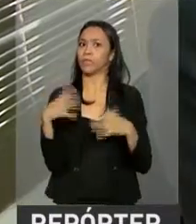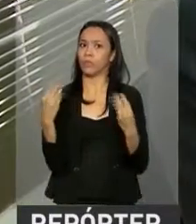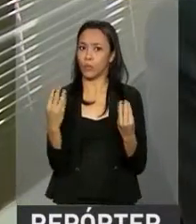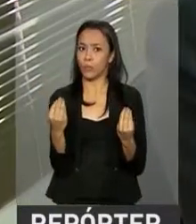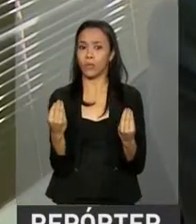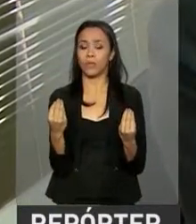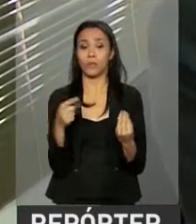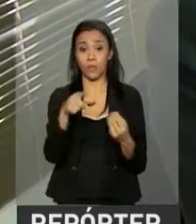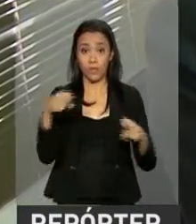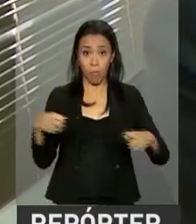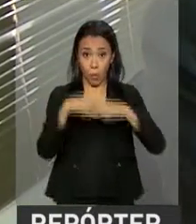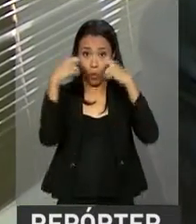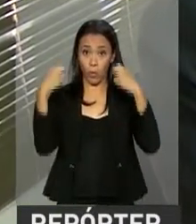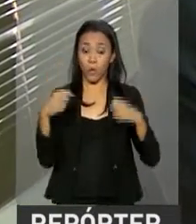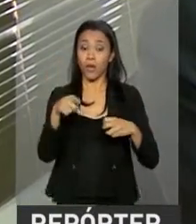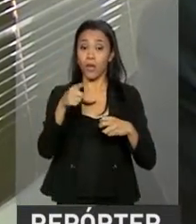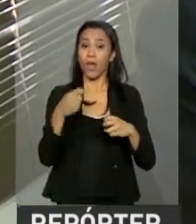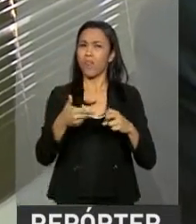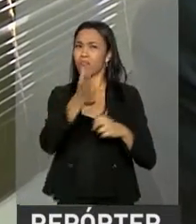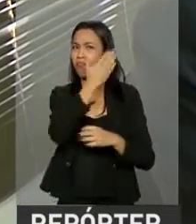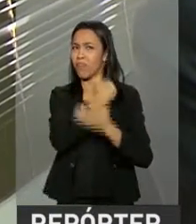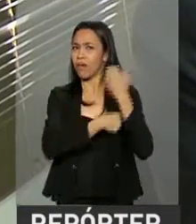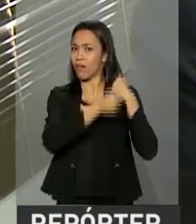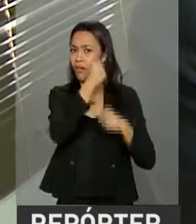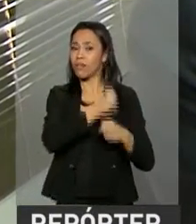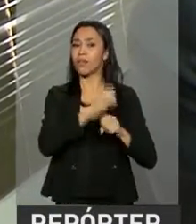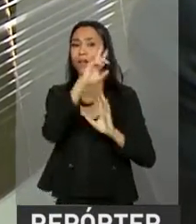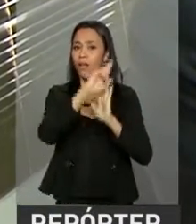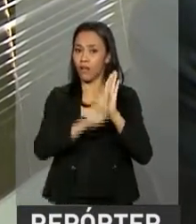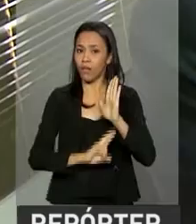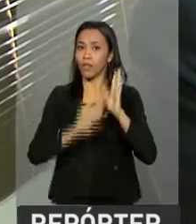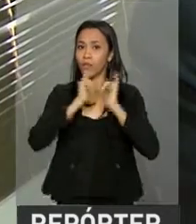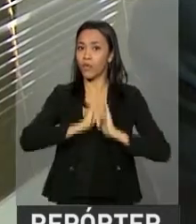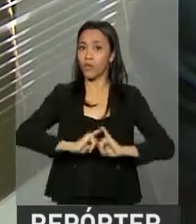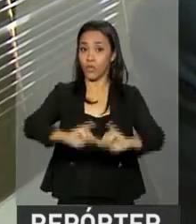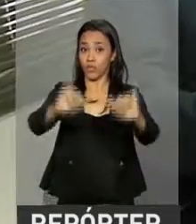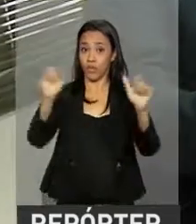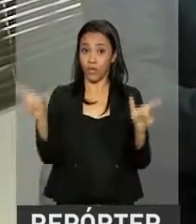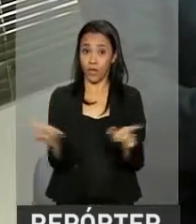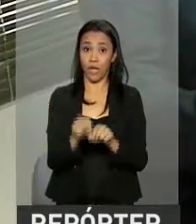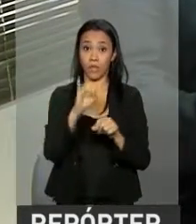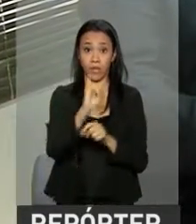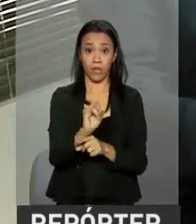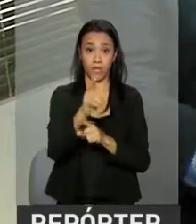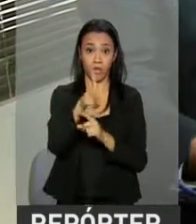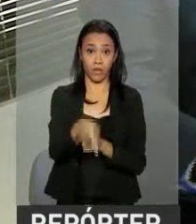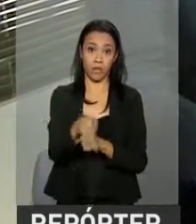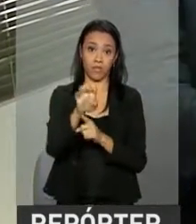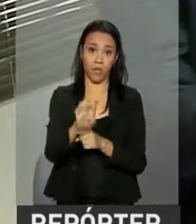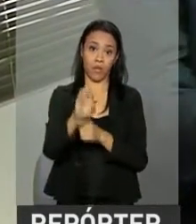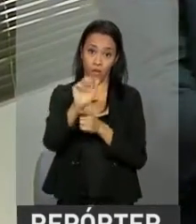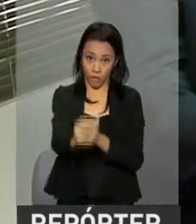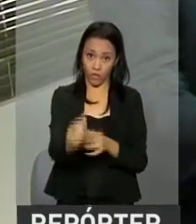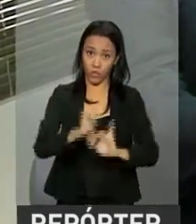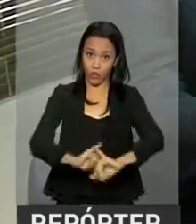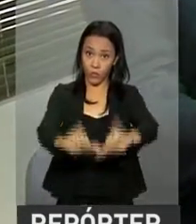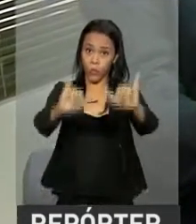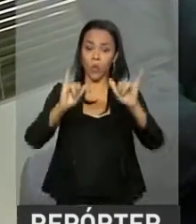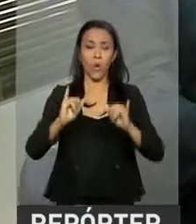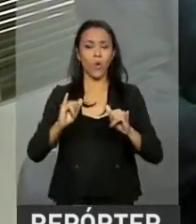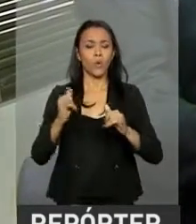de acordo com relatório divulgado no ano passado pelo instituto de pesquisa econômica aplicada ipea os acidentes em rodovias